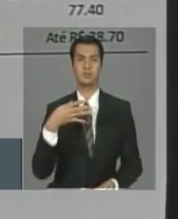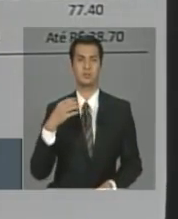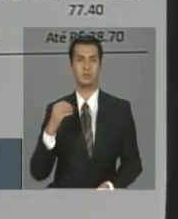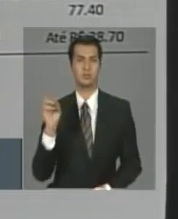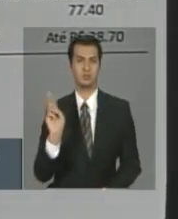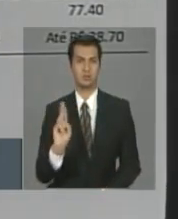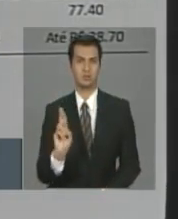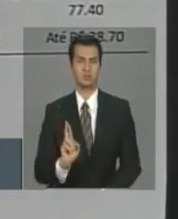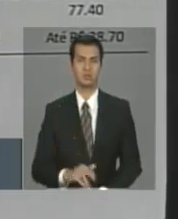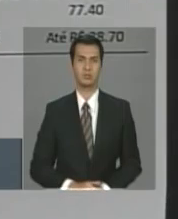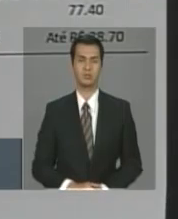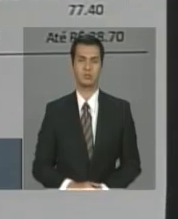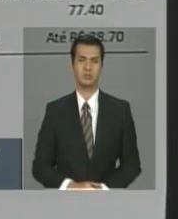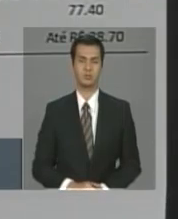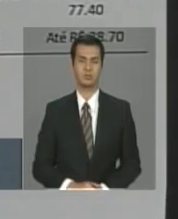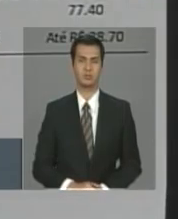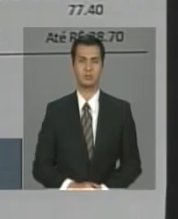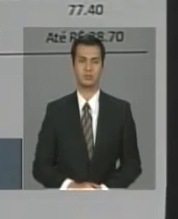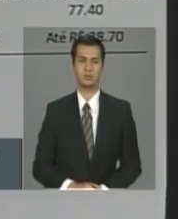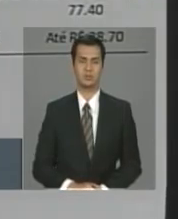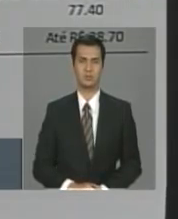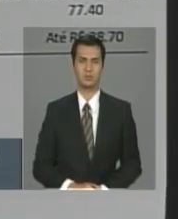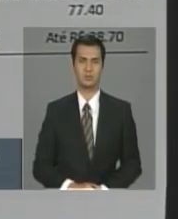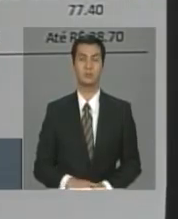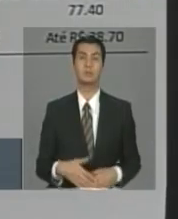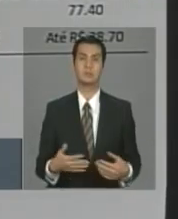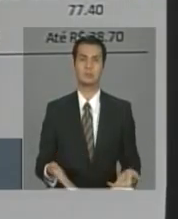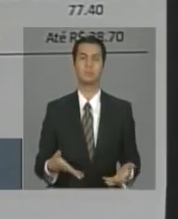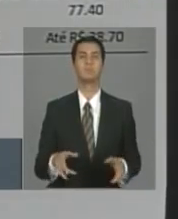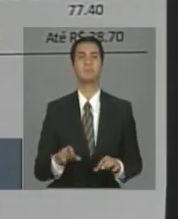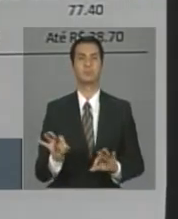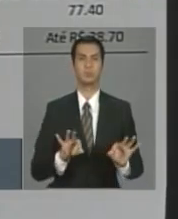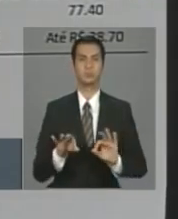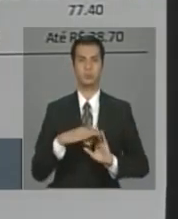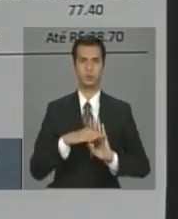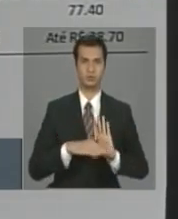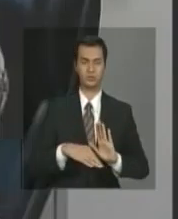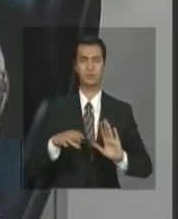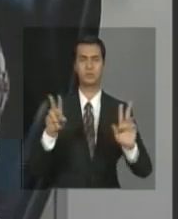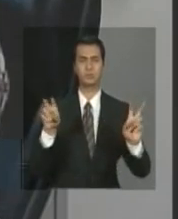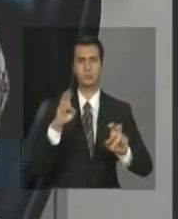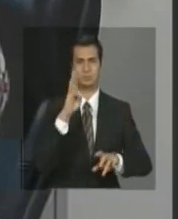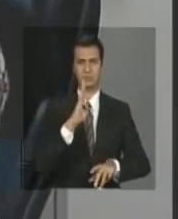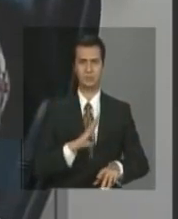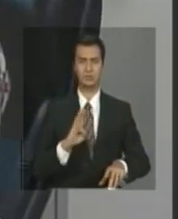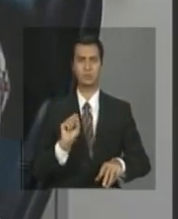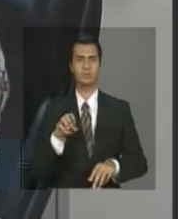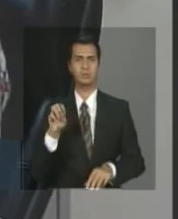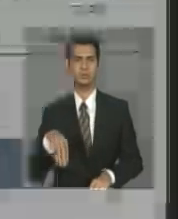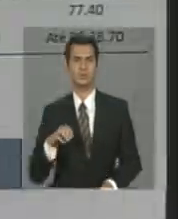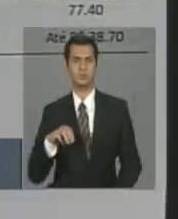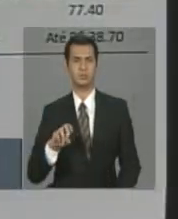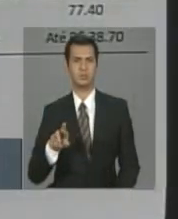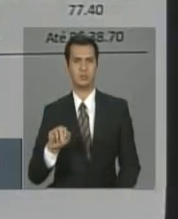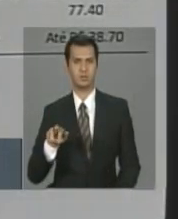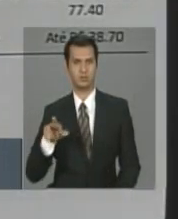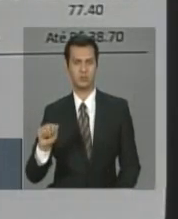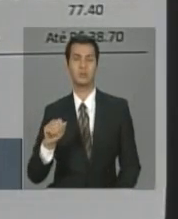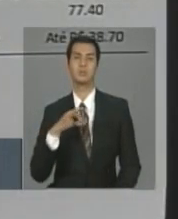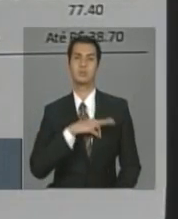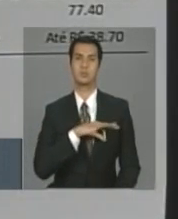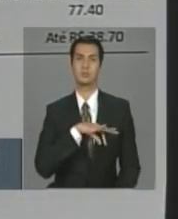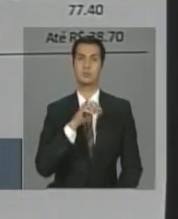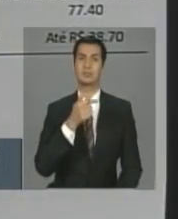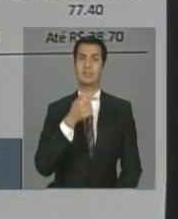um apontador, olha só. Então, aqui, Brasil sem miséria, ganha até R$70, de 0 a 70. Pobre,